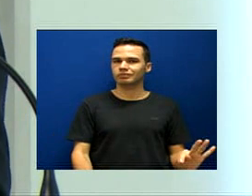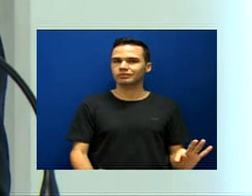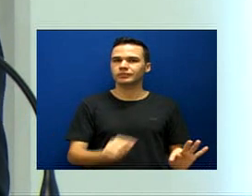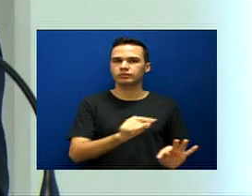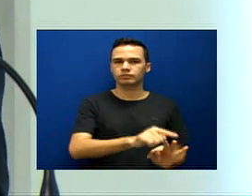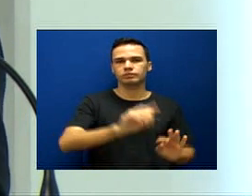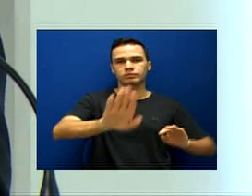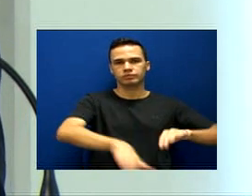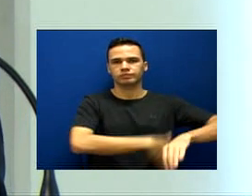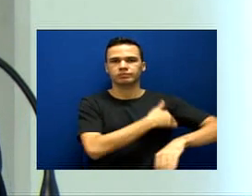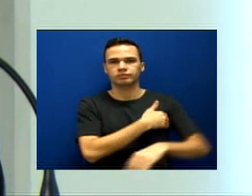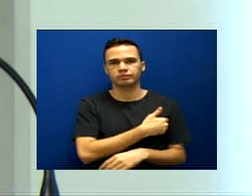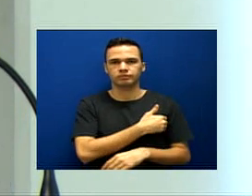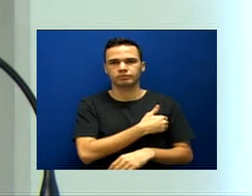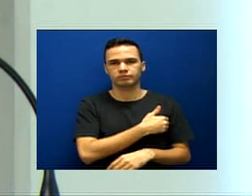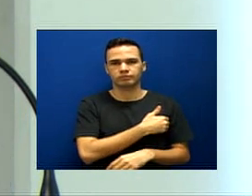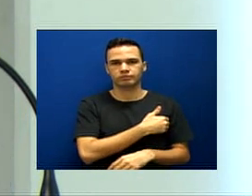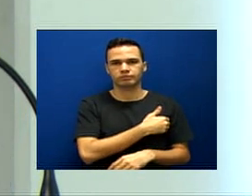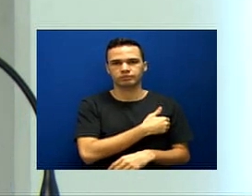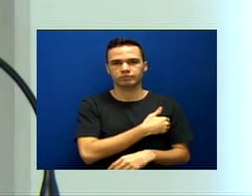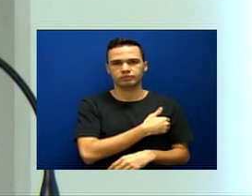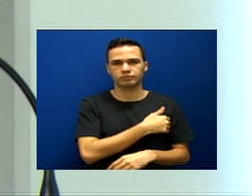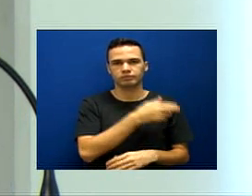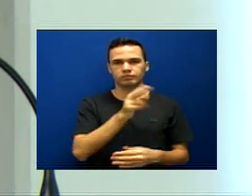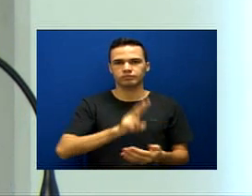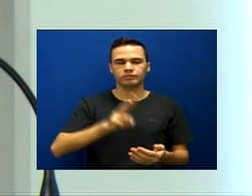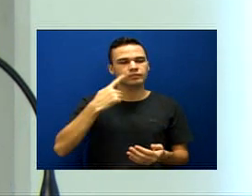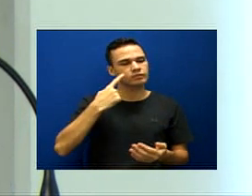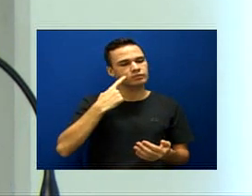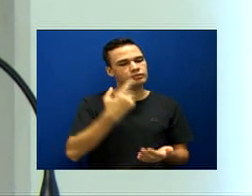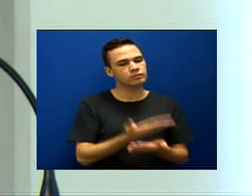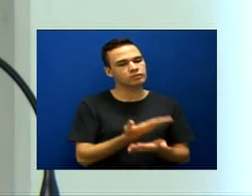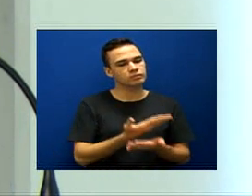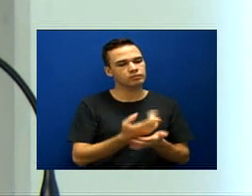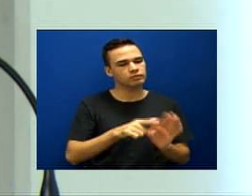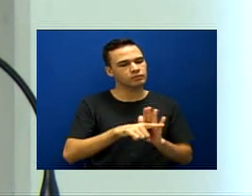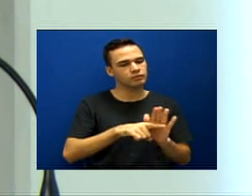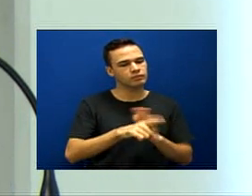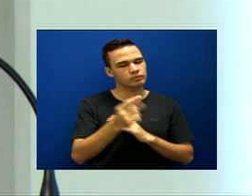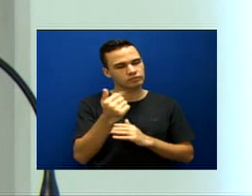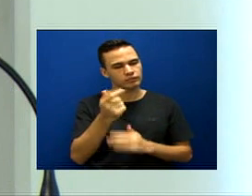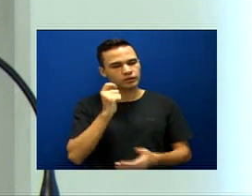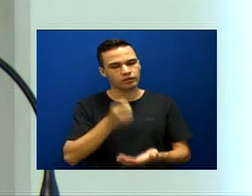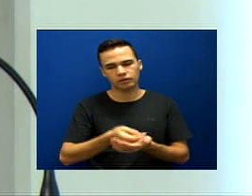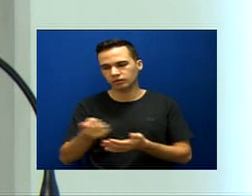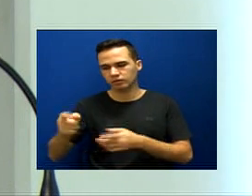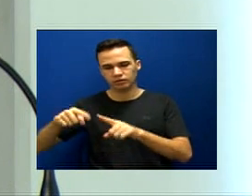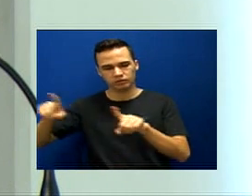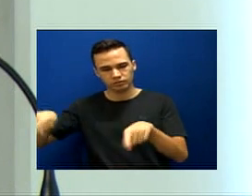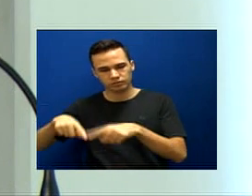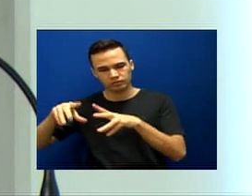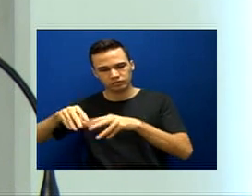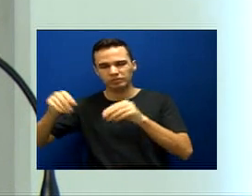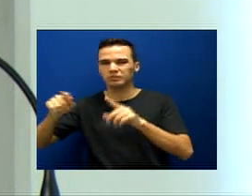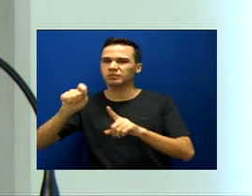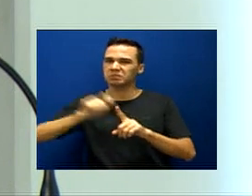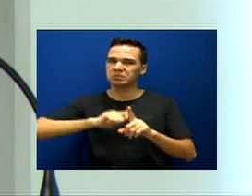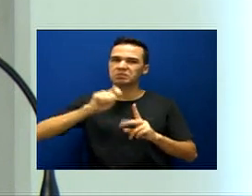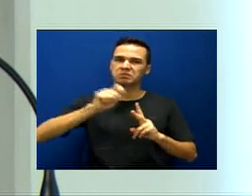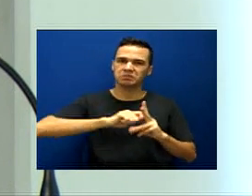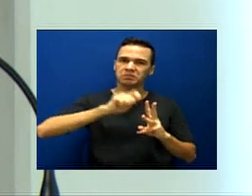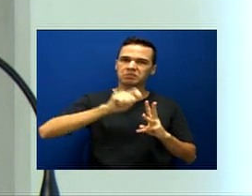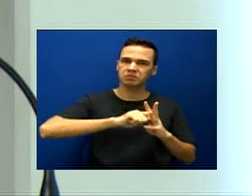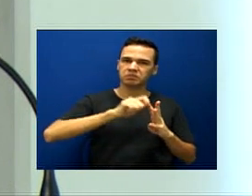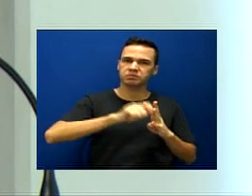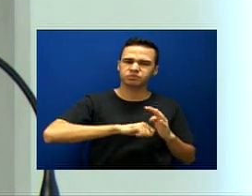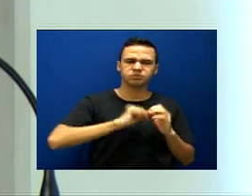debaixo do braço, levantados os custos, levantado o local, que levou meses e meses e